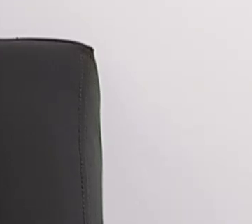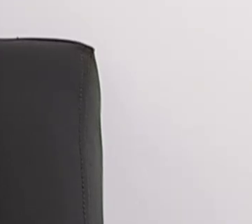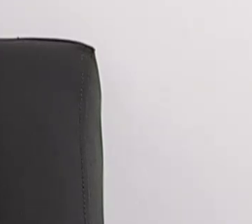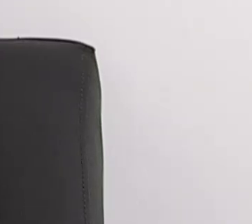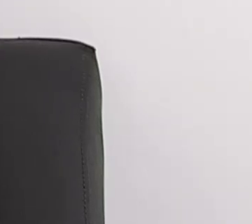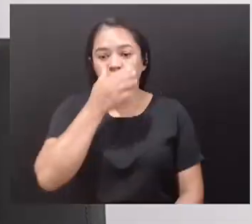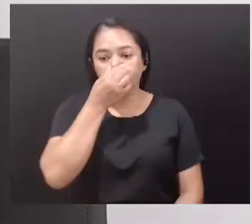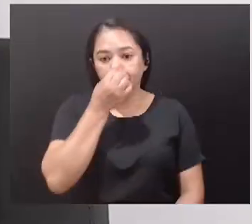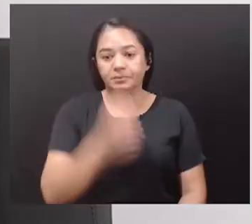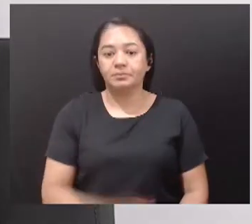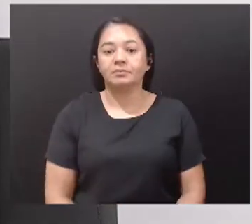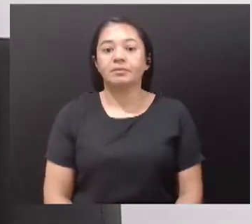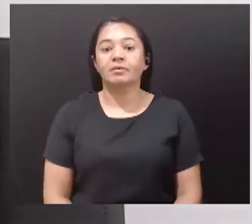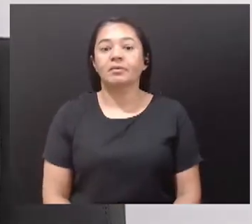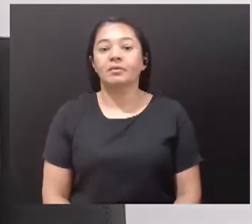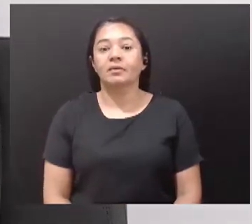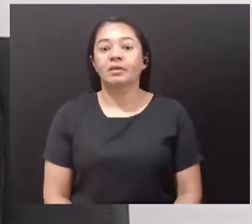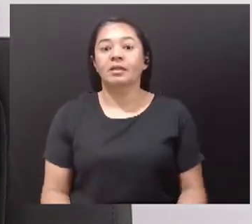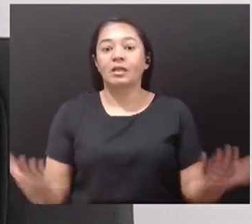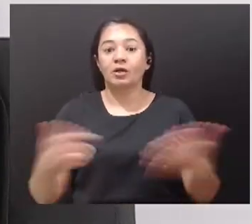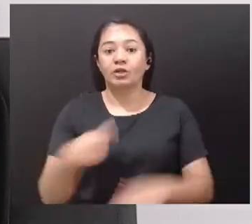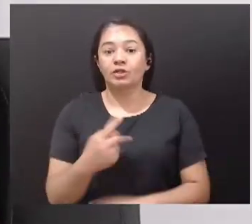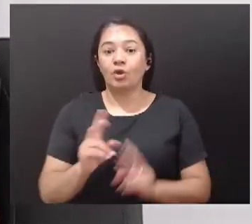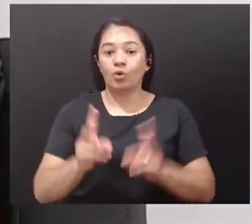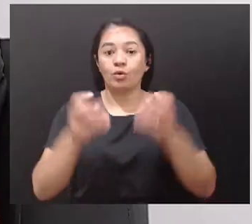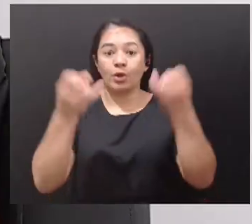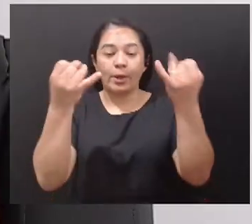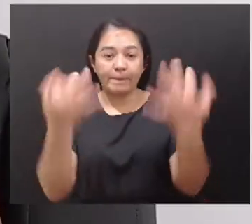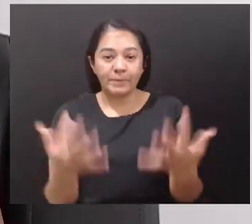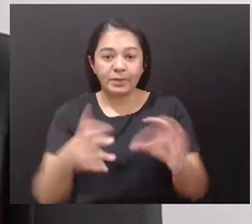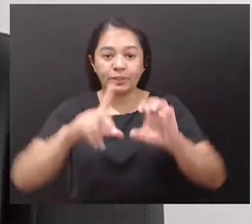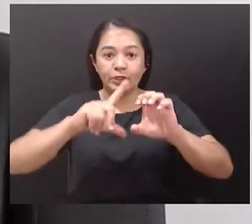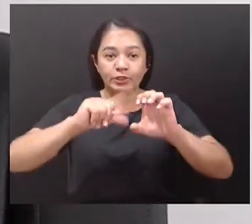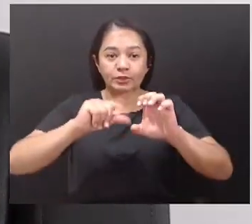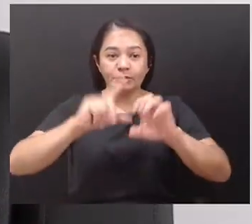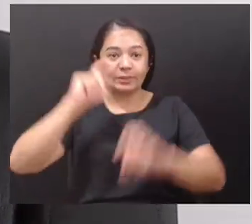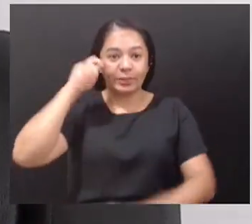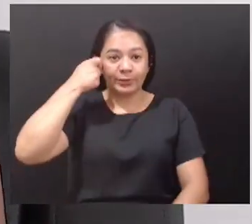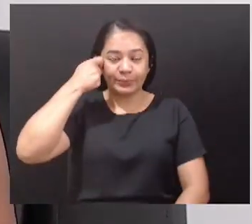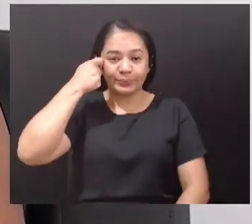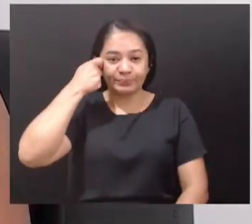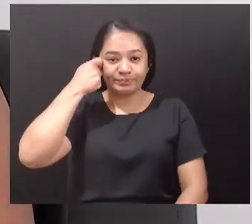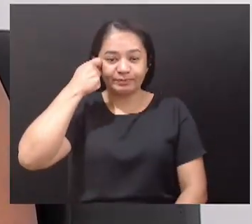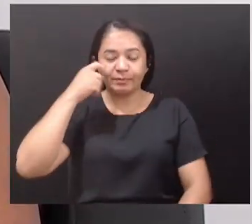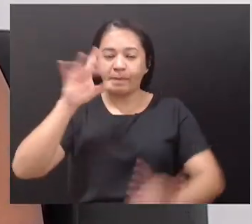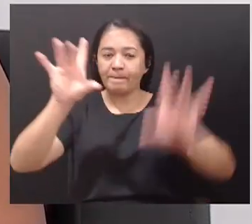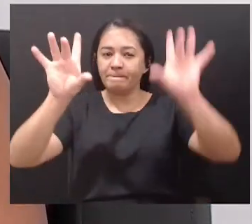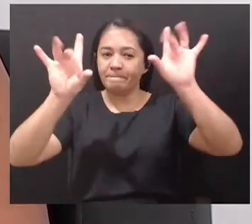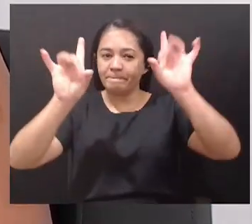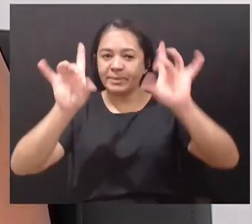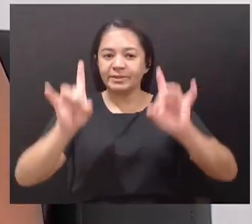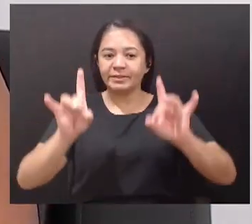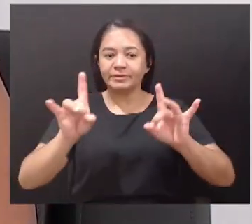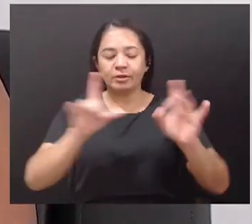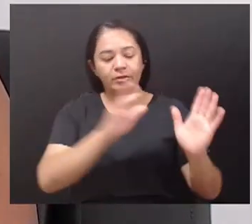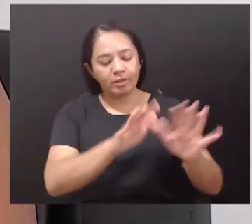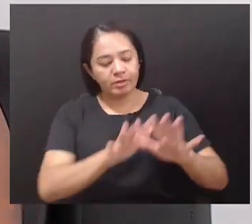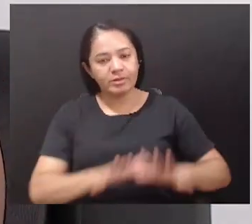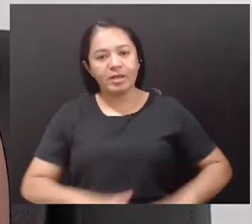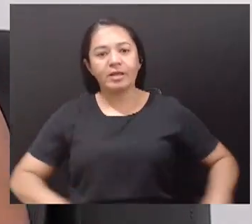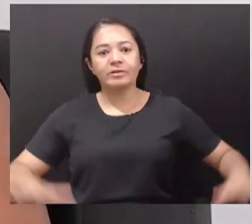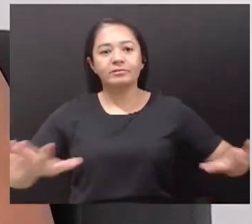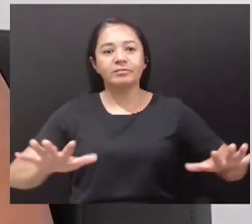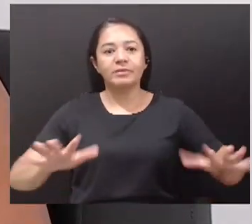neste segundo bloco, a gente continua falando sobre empreendedorismo negro, em especial no segmento de